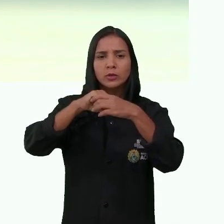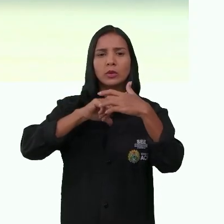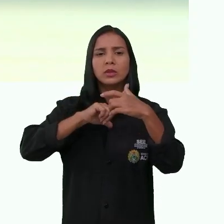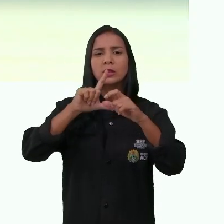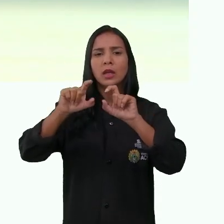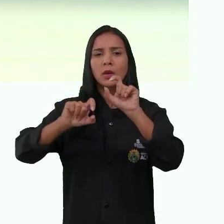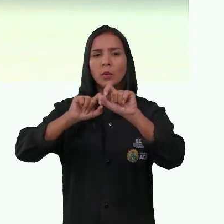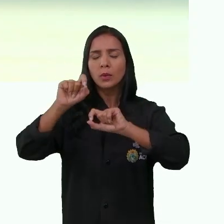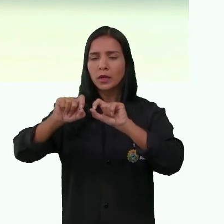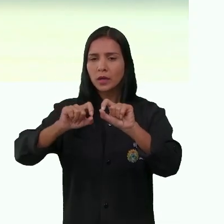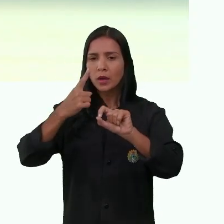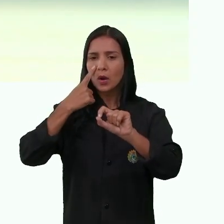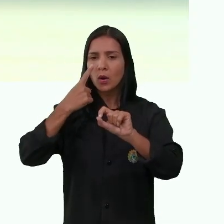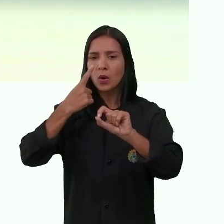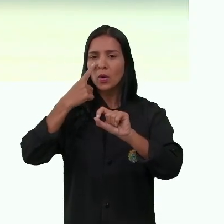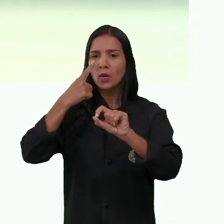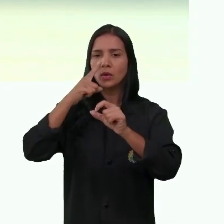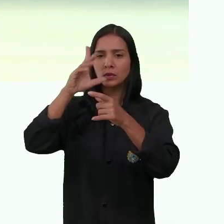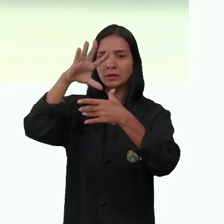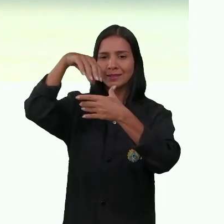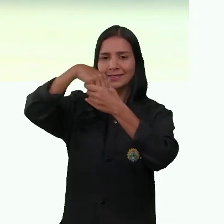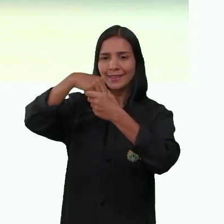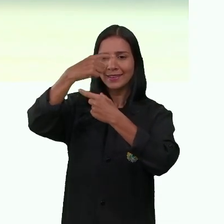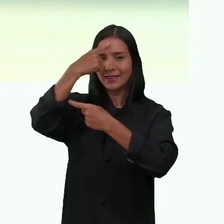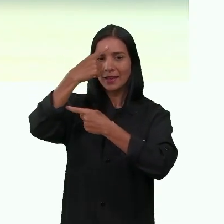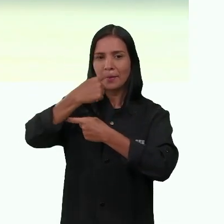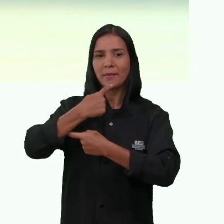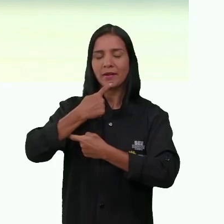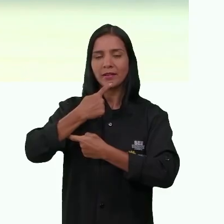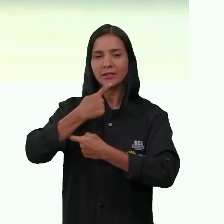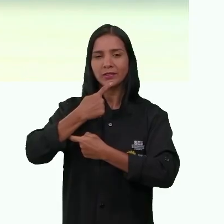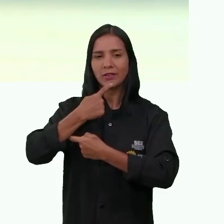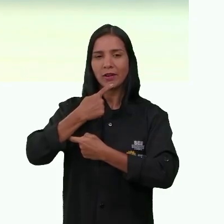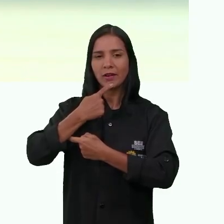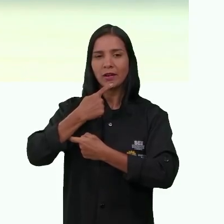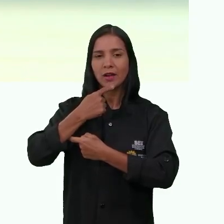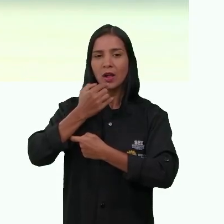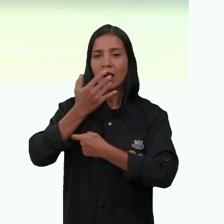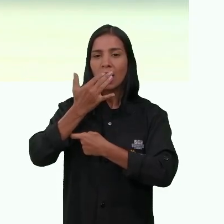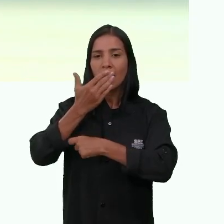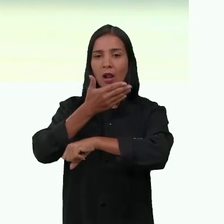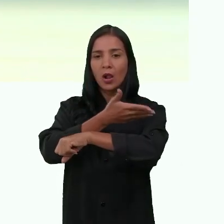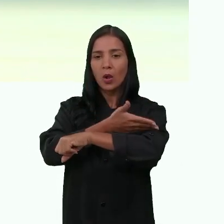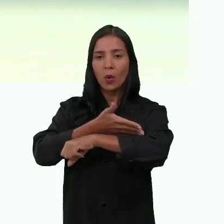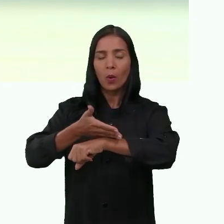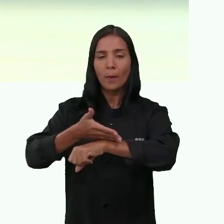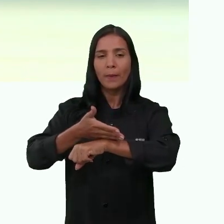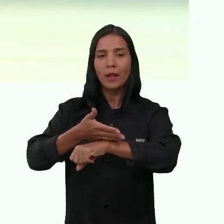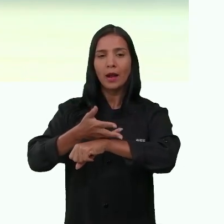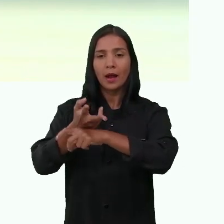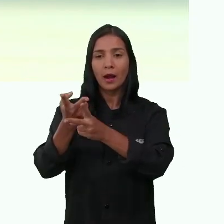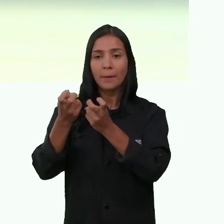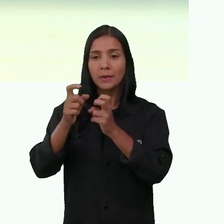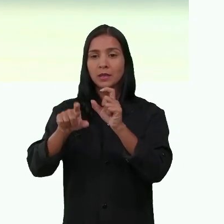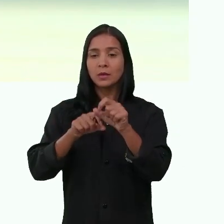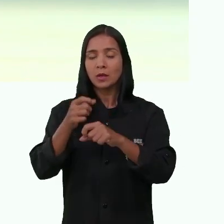que forma a cabeça da pessoa, que está na cor preta, você percebe uma pessoa de braços